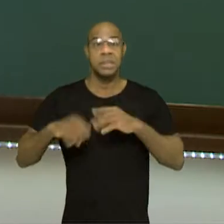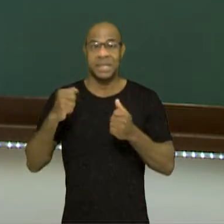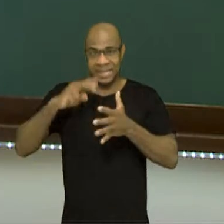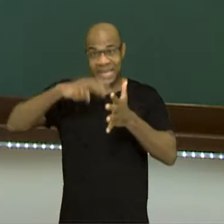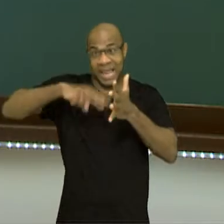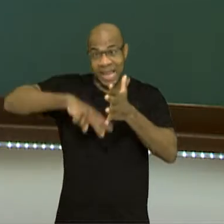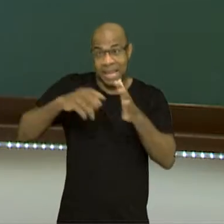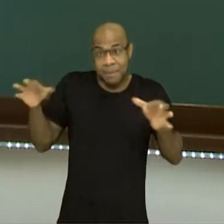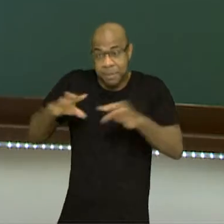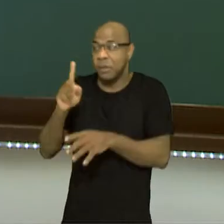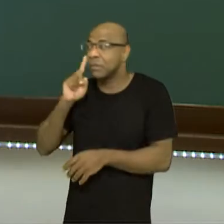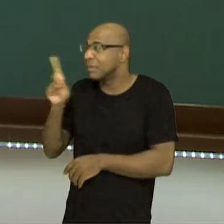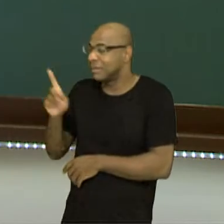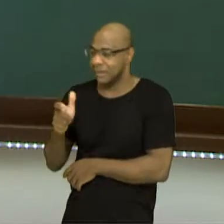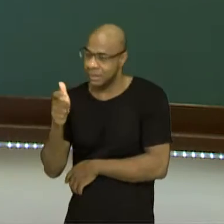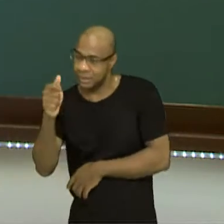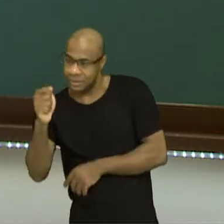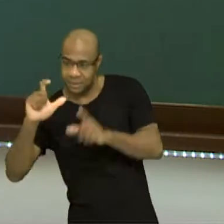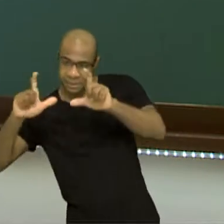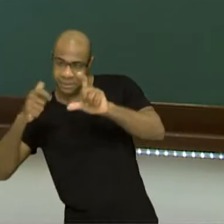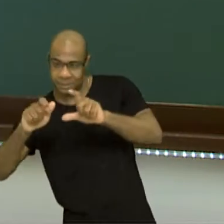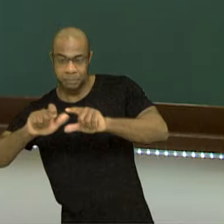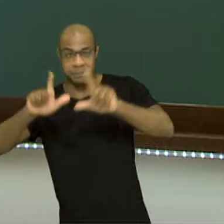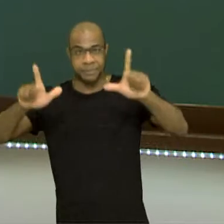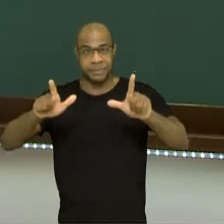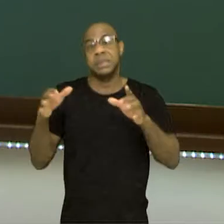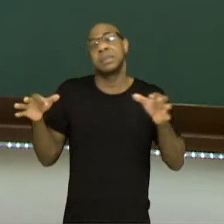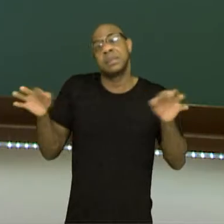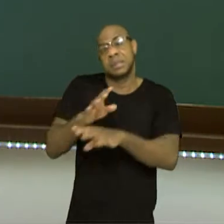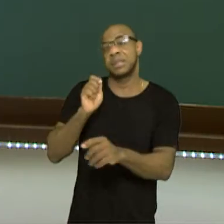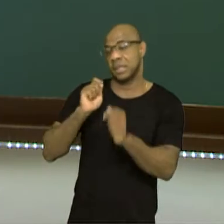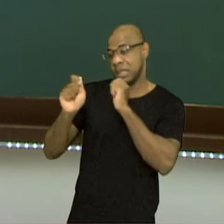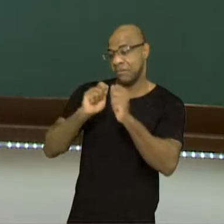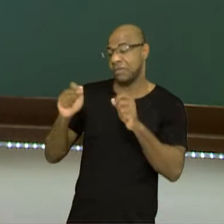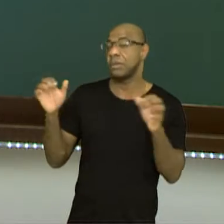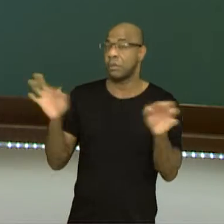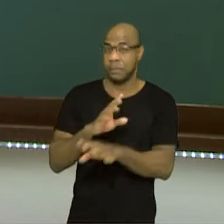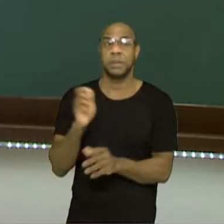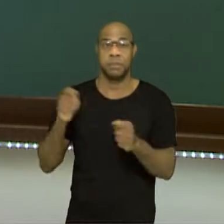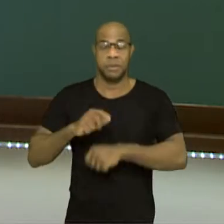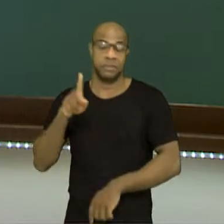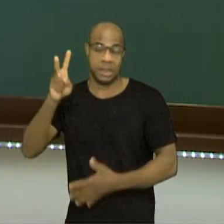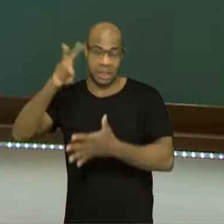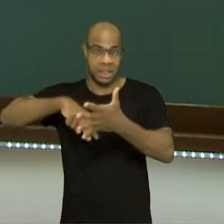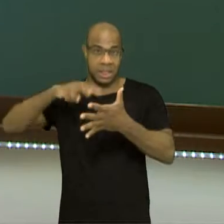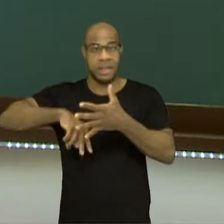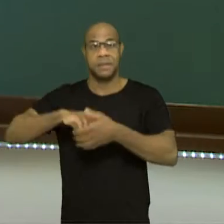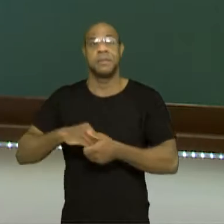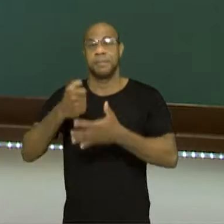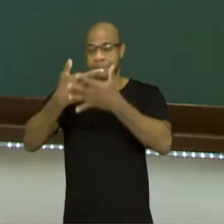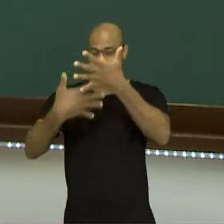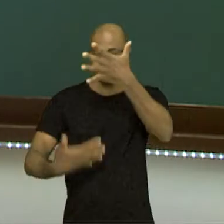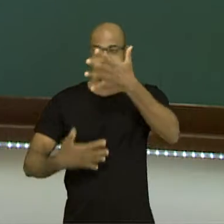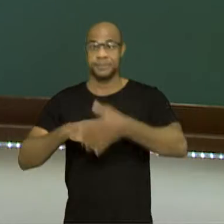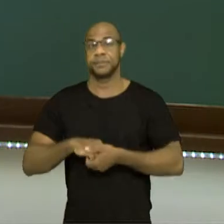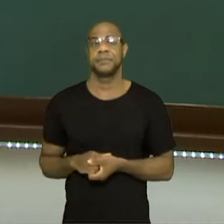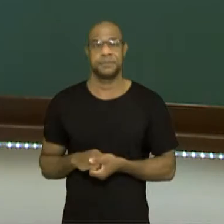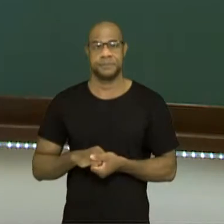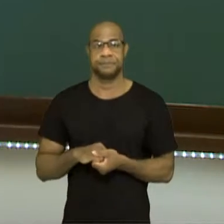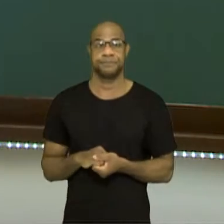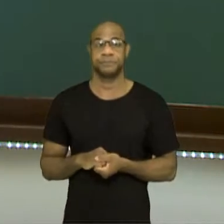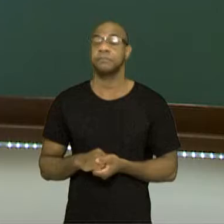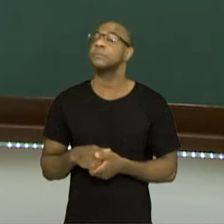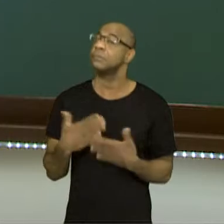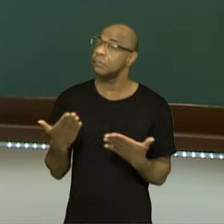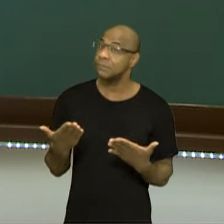matéria completa, você acessa aí, né, com a câmera do seu celular, o QR Code que está na tela. Então,